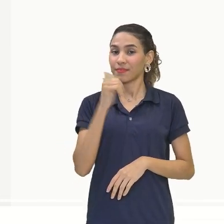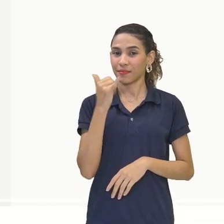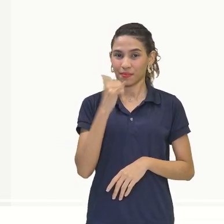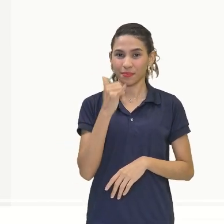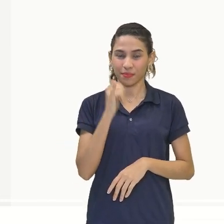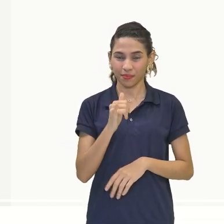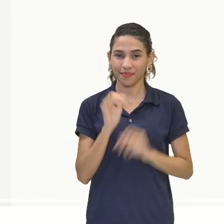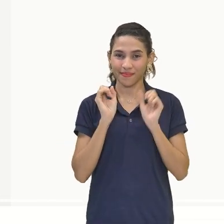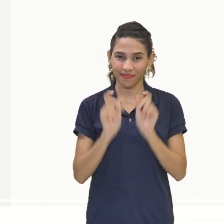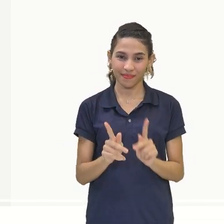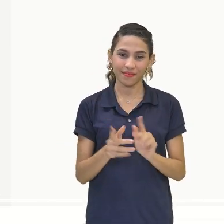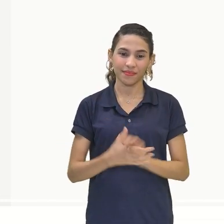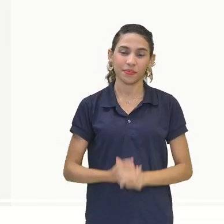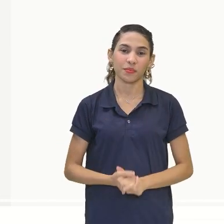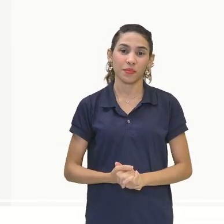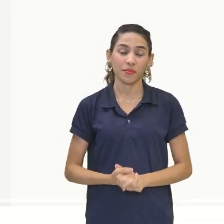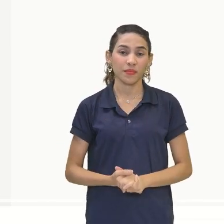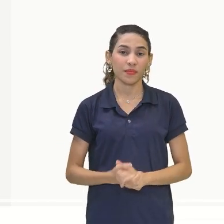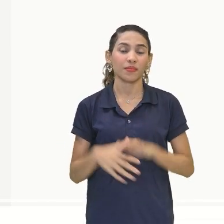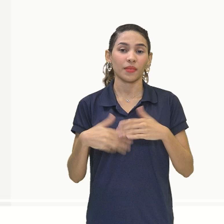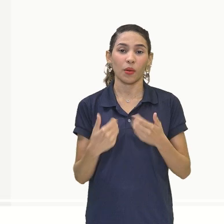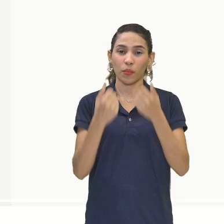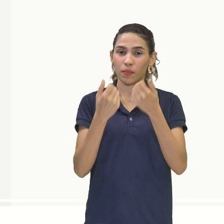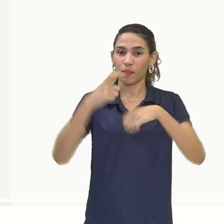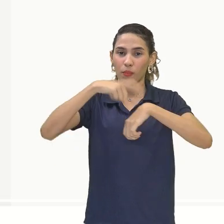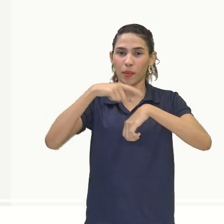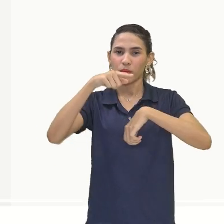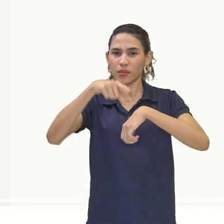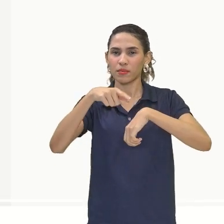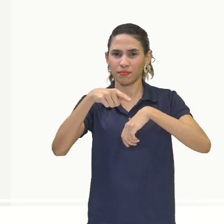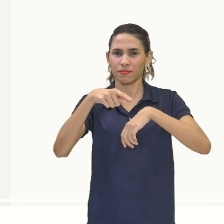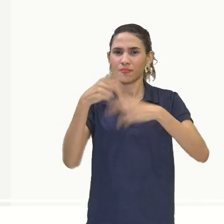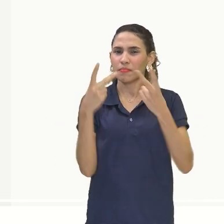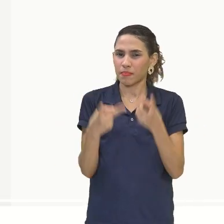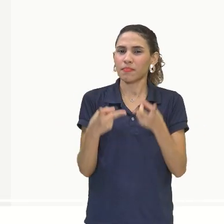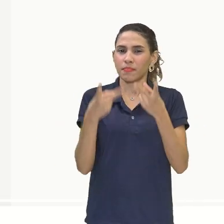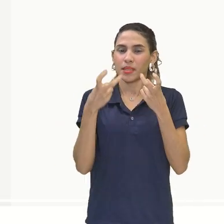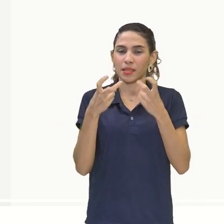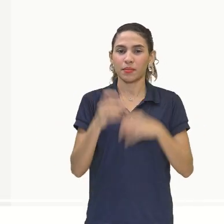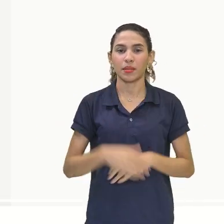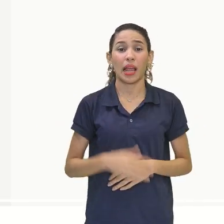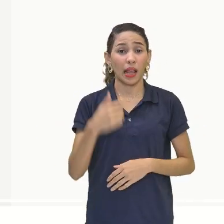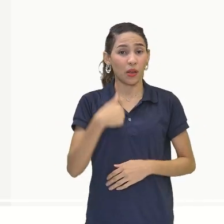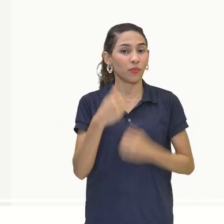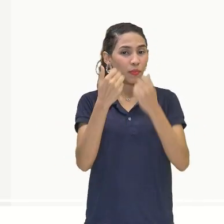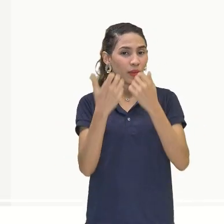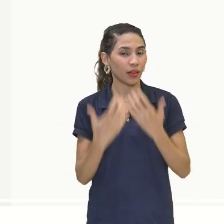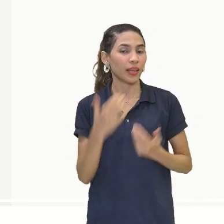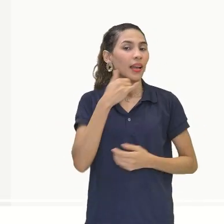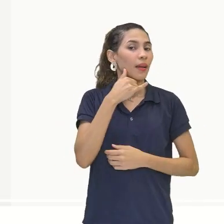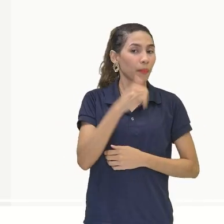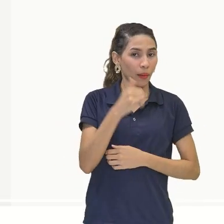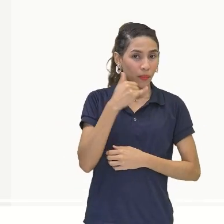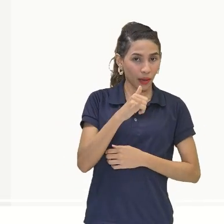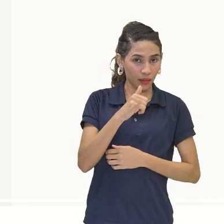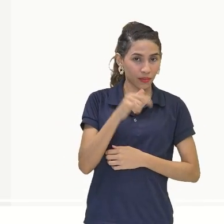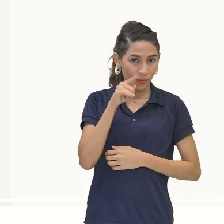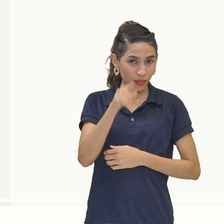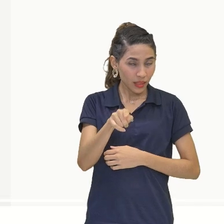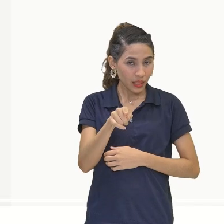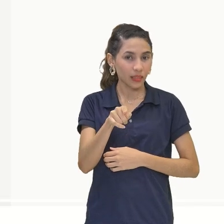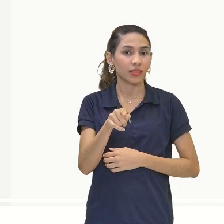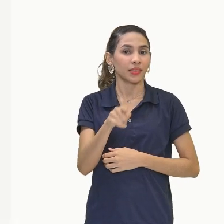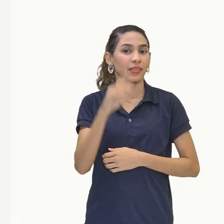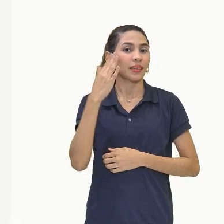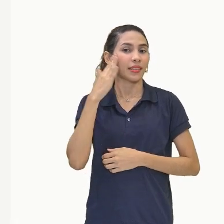eletricidade. Muito bem. E quando se fala em energia, perceberam aí, ó? Falei da energia elétrica. Percebam que